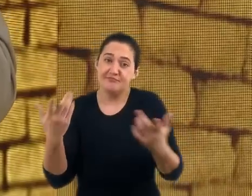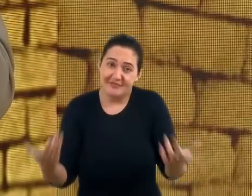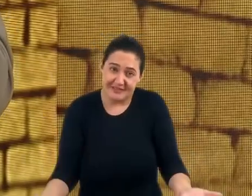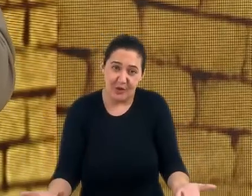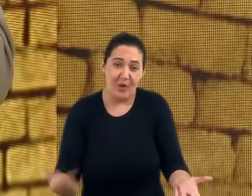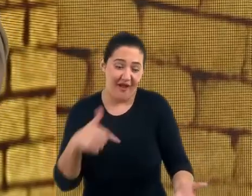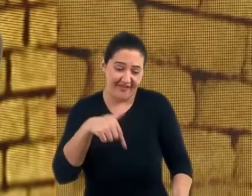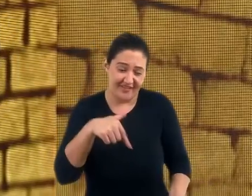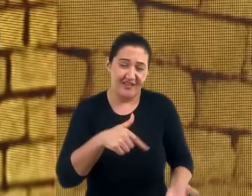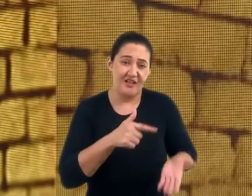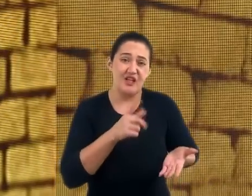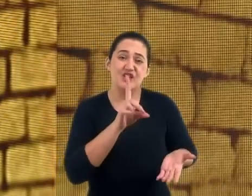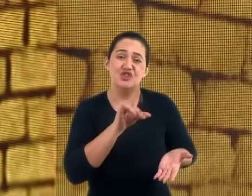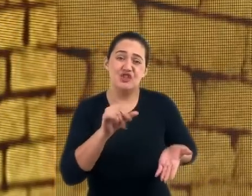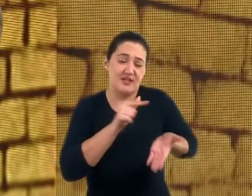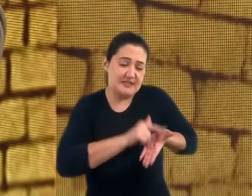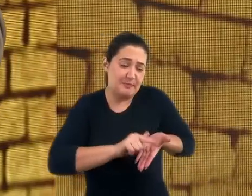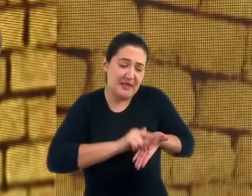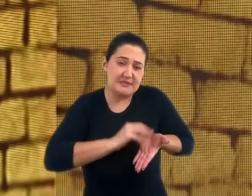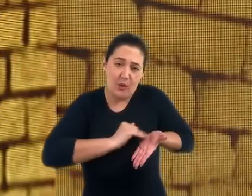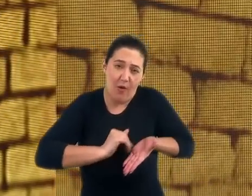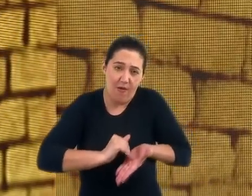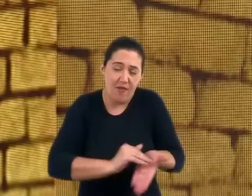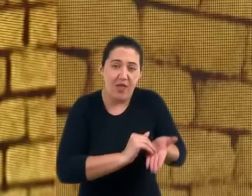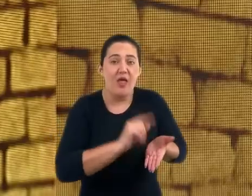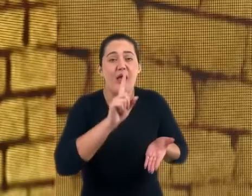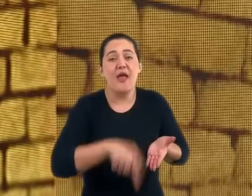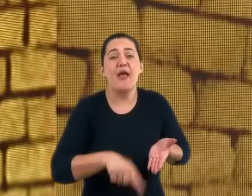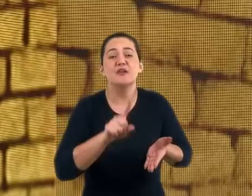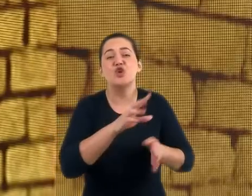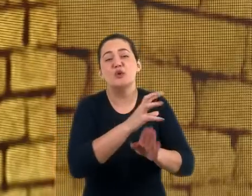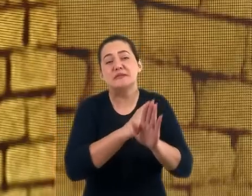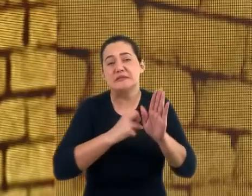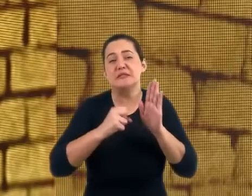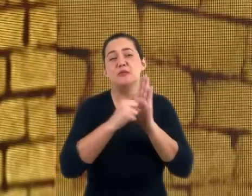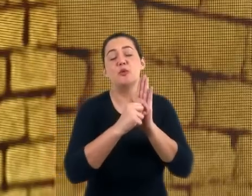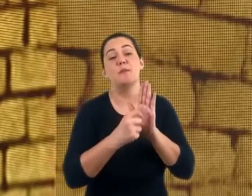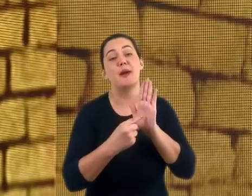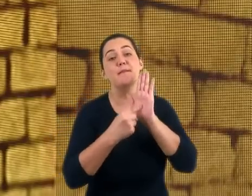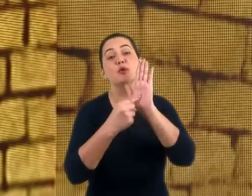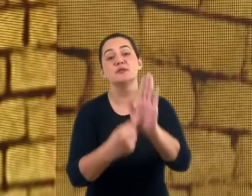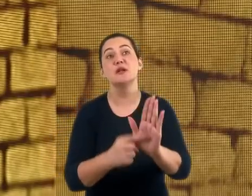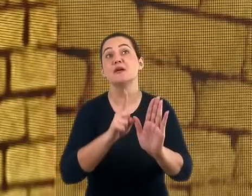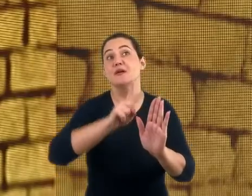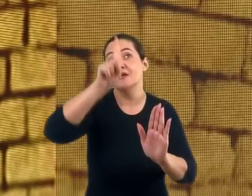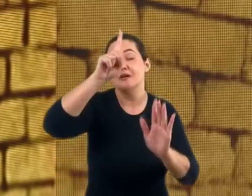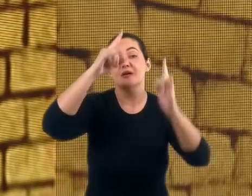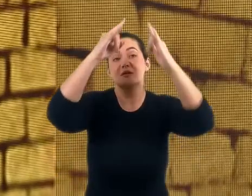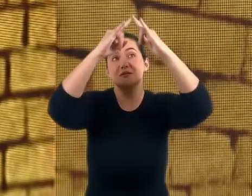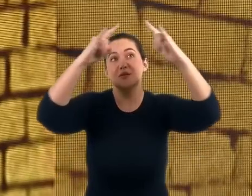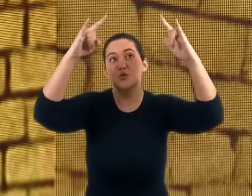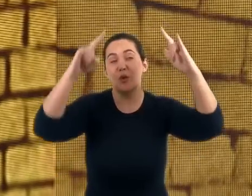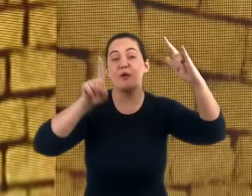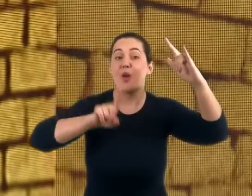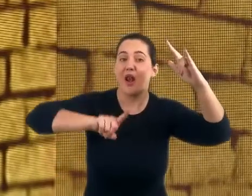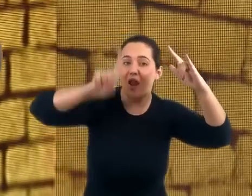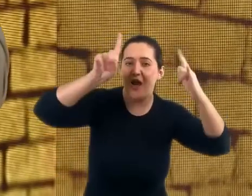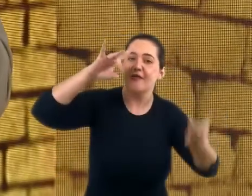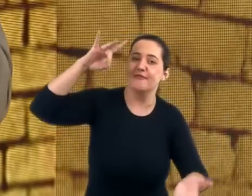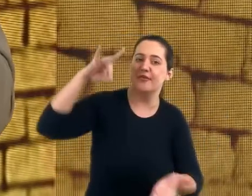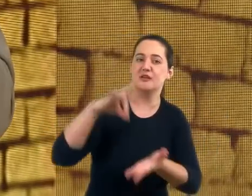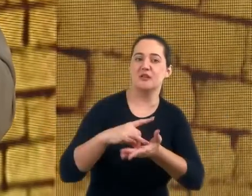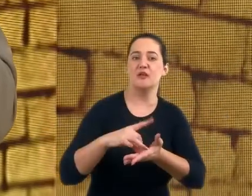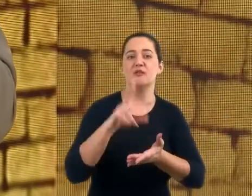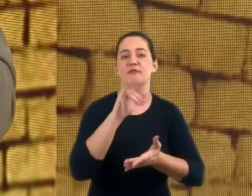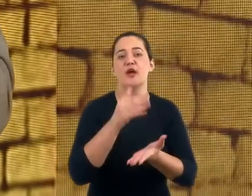santuário terrestre também era uma forma de representar a expiação ou o dia da limpeza, da purificação no